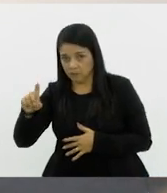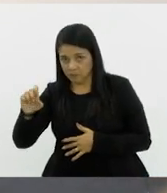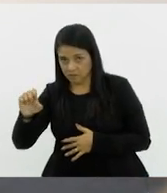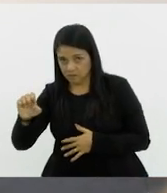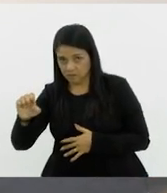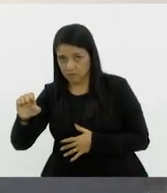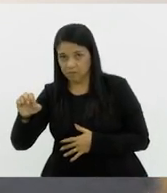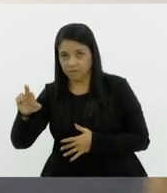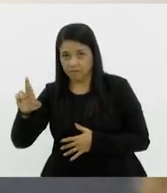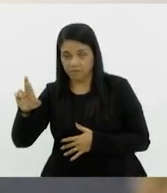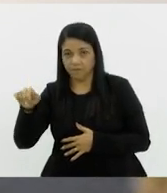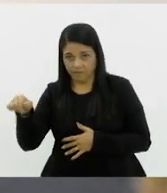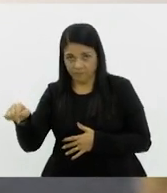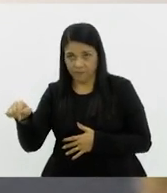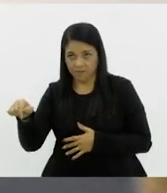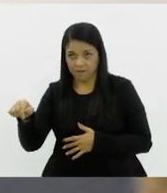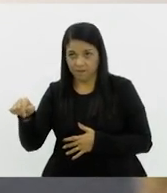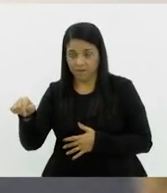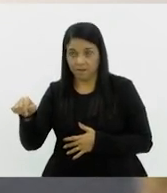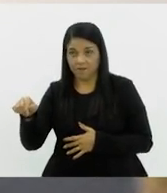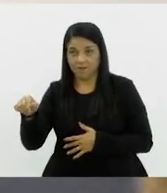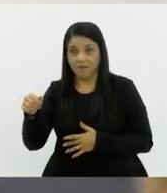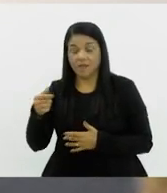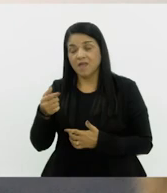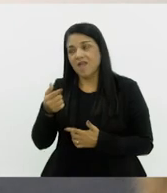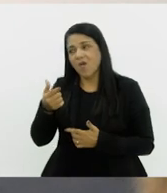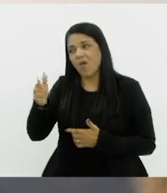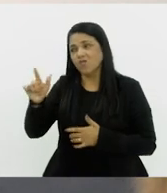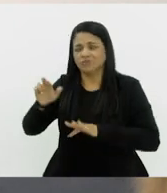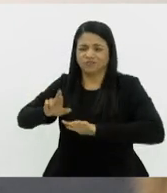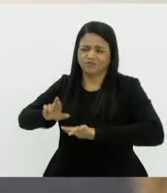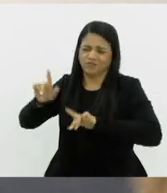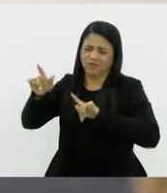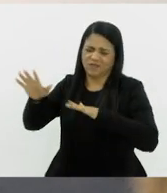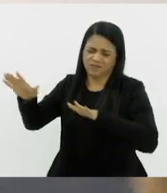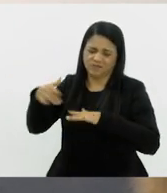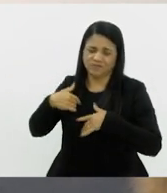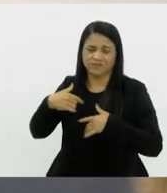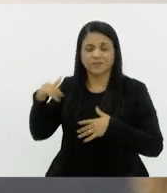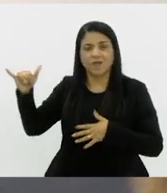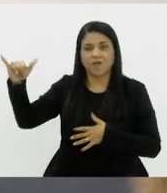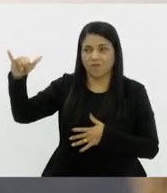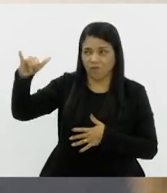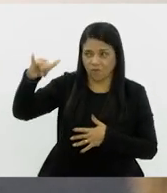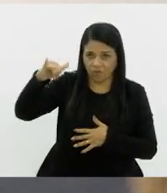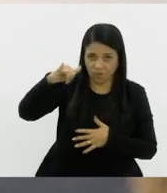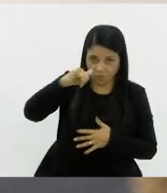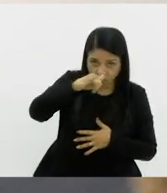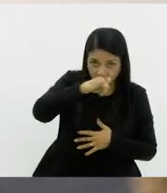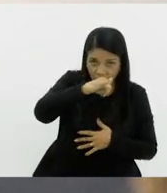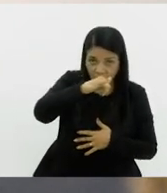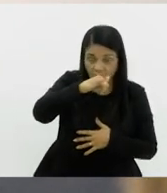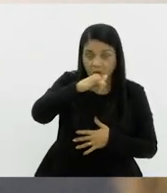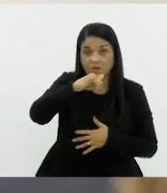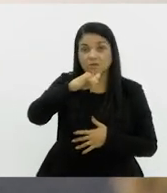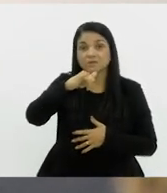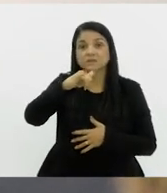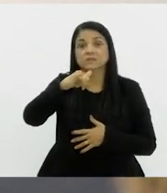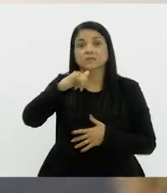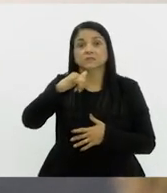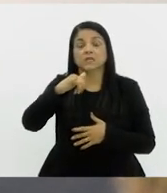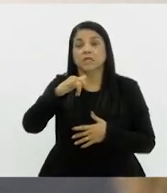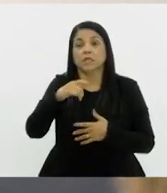né? Não esse existe. É não. Isso aí é outra coisa. Isso é outra coisa. Para voar, o equipamento ele não